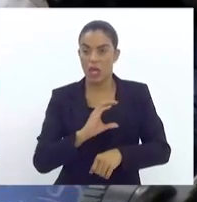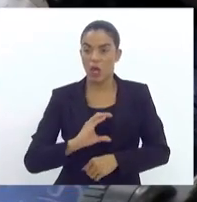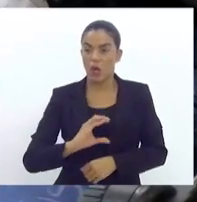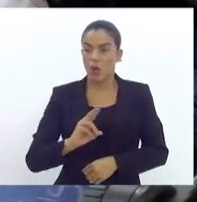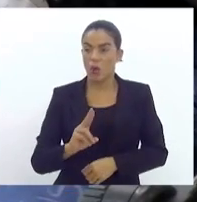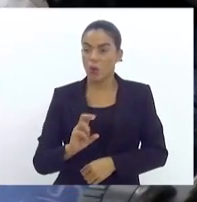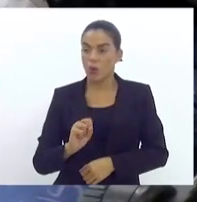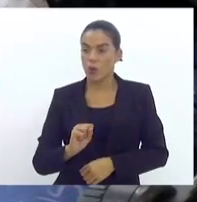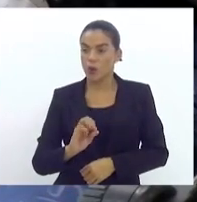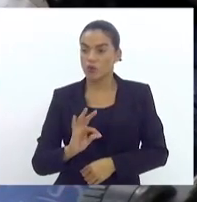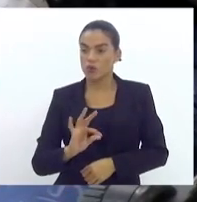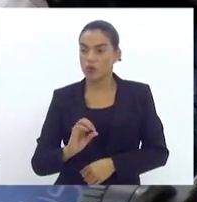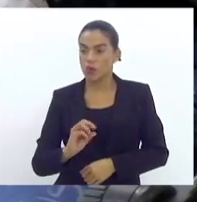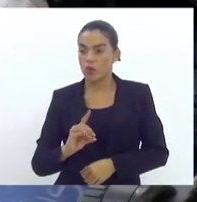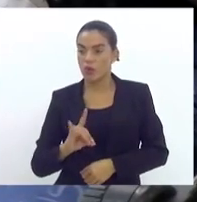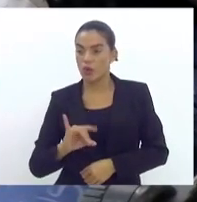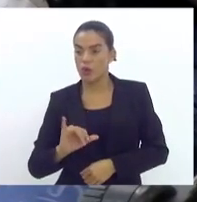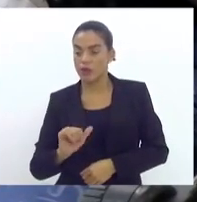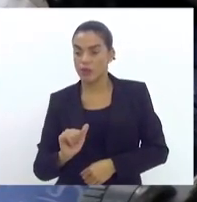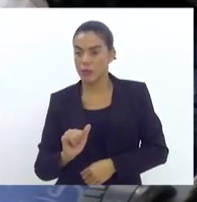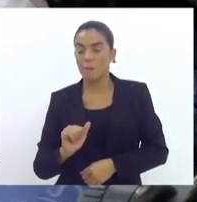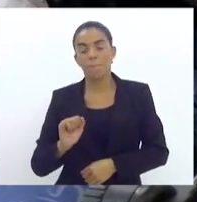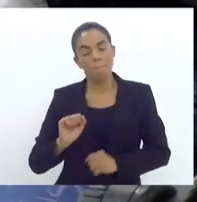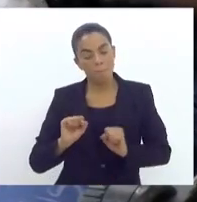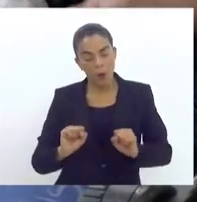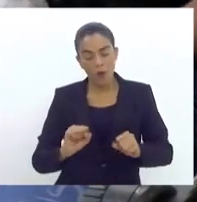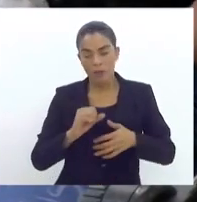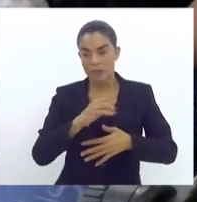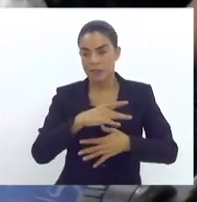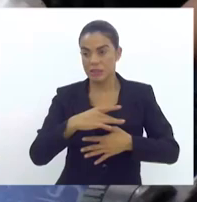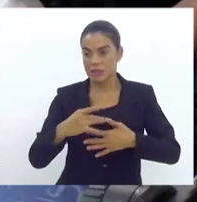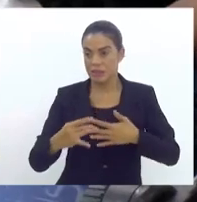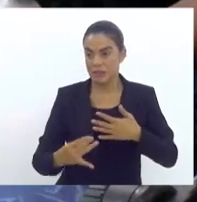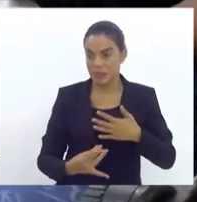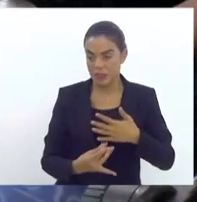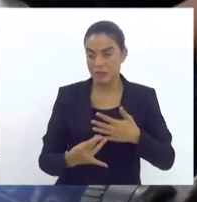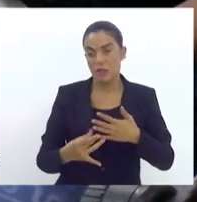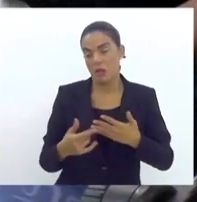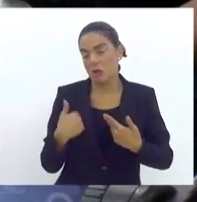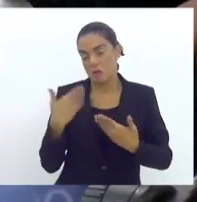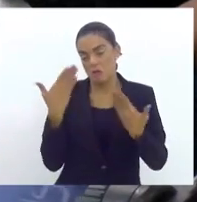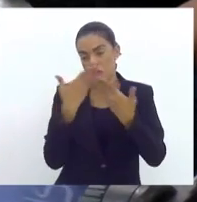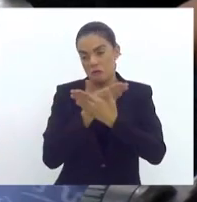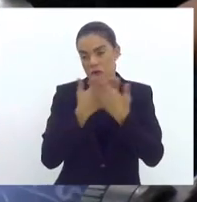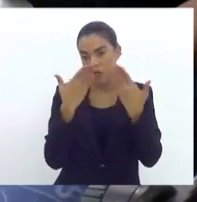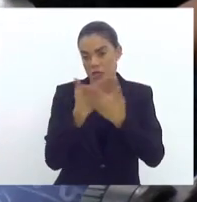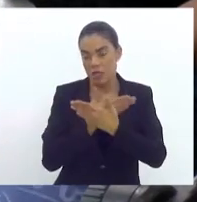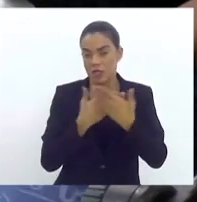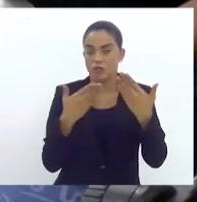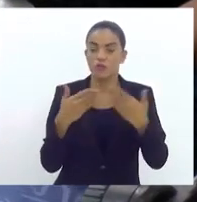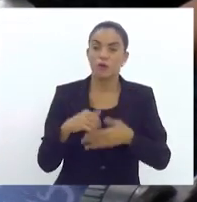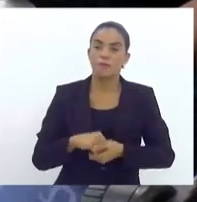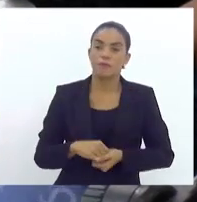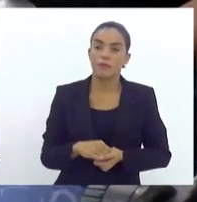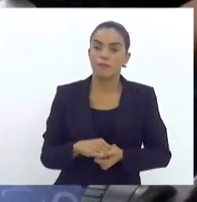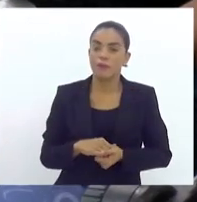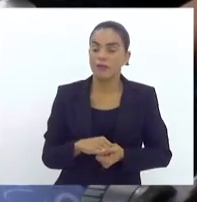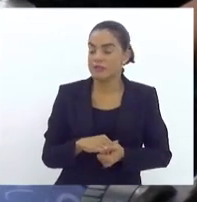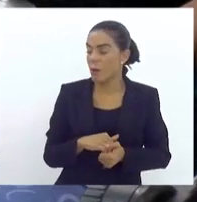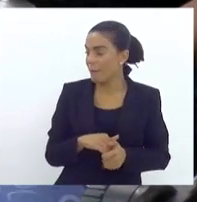de Processo Penal 14 a gente poderia detalhar mais para as provas digitais então não vejo Também nenhuma invasão de esfera de